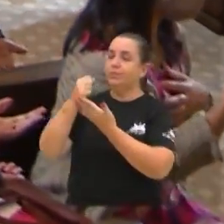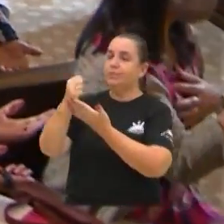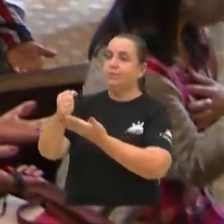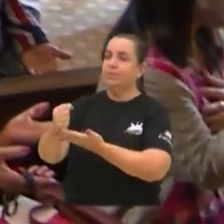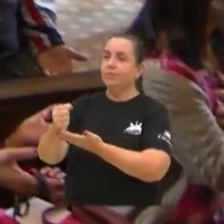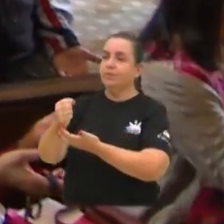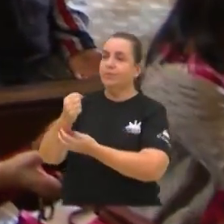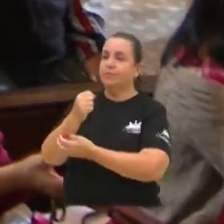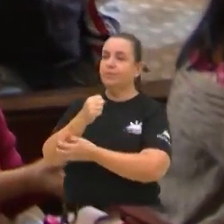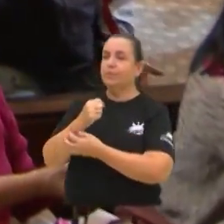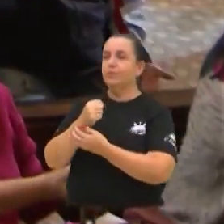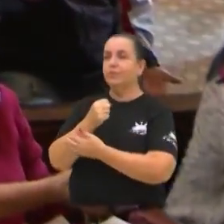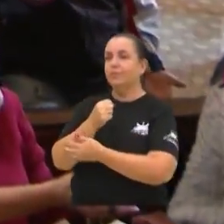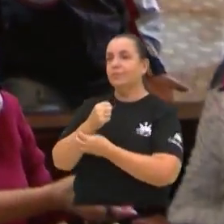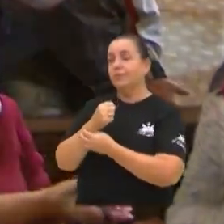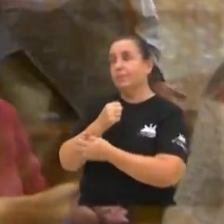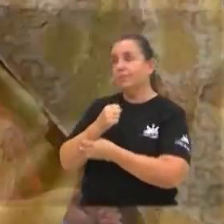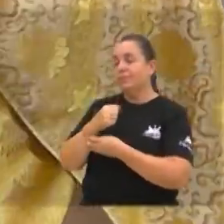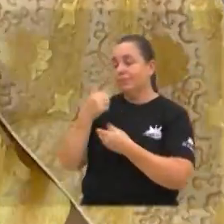adoremos o